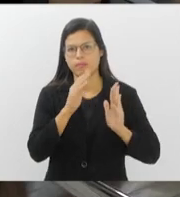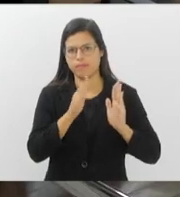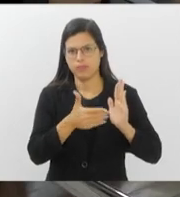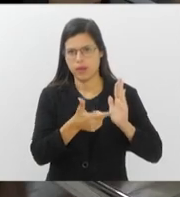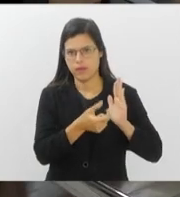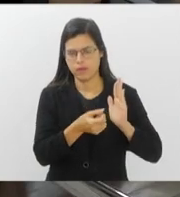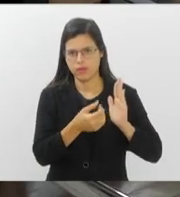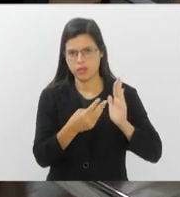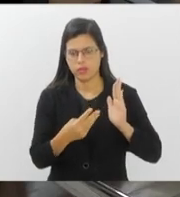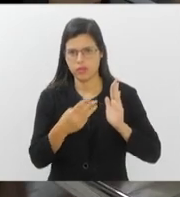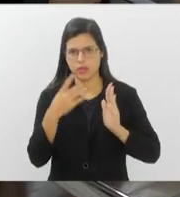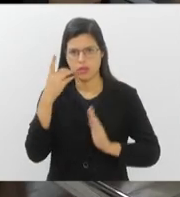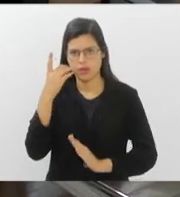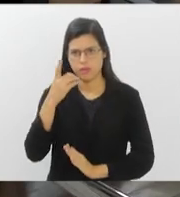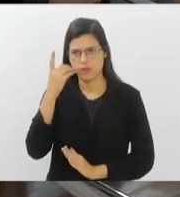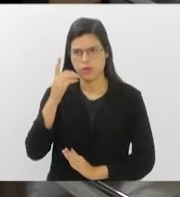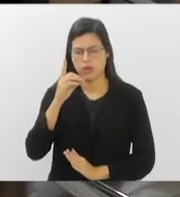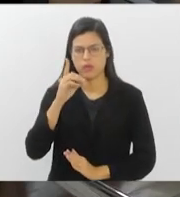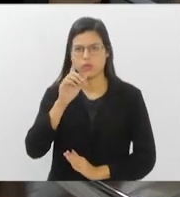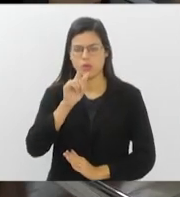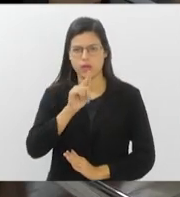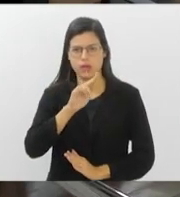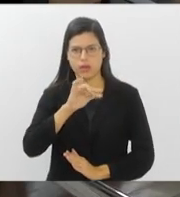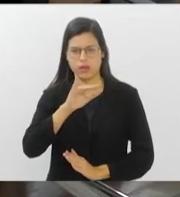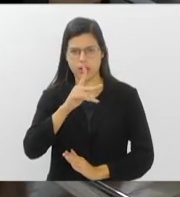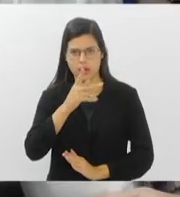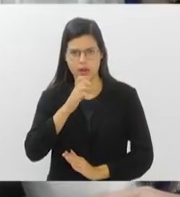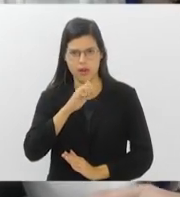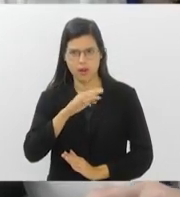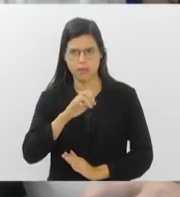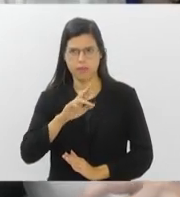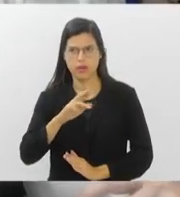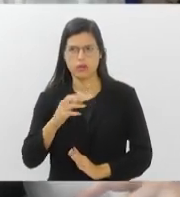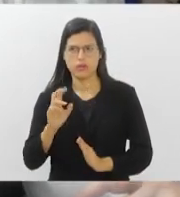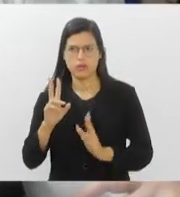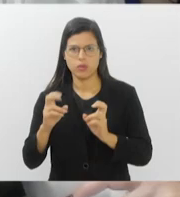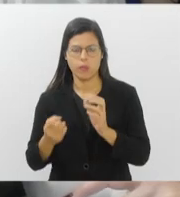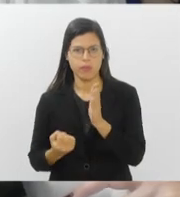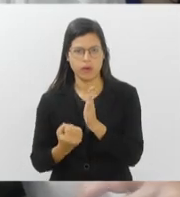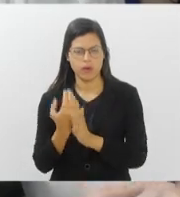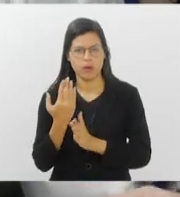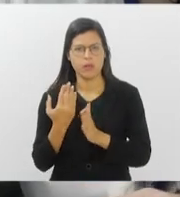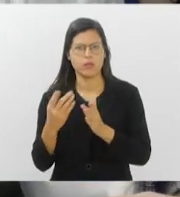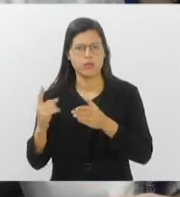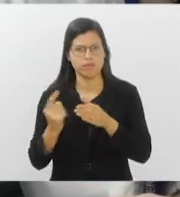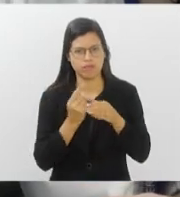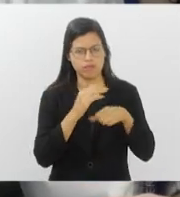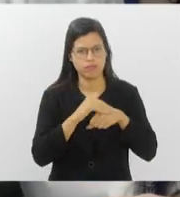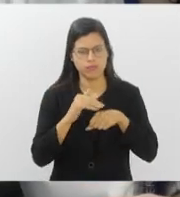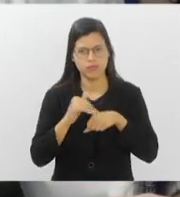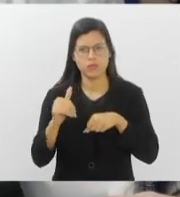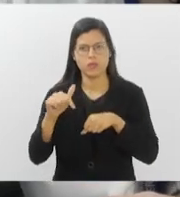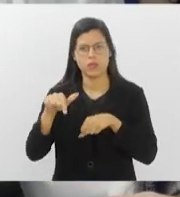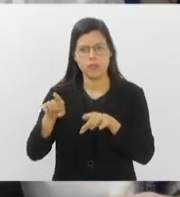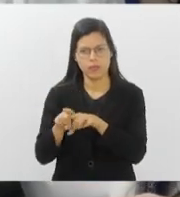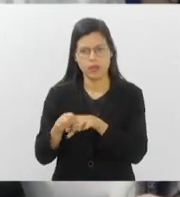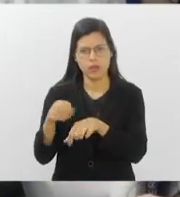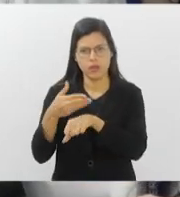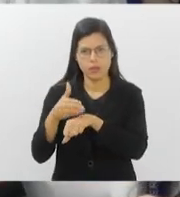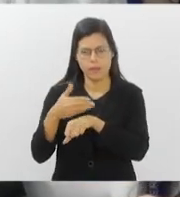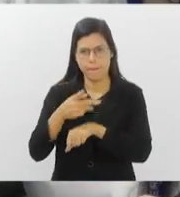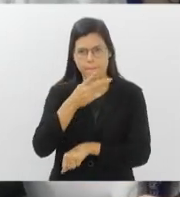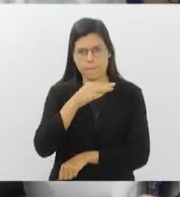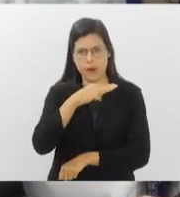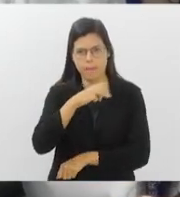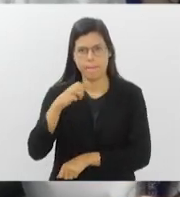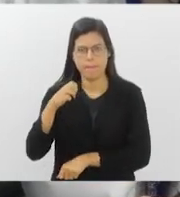1433/2023 do deputado Guilherme Delarori, que dispõe sobre a instituição do programa de acolhimento e capacitação para pais ou responsáveis de pessoas diagnosticadas com